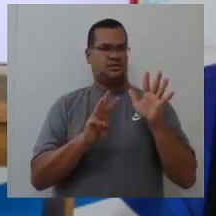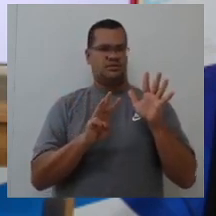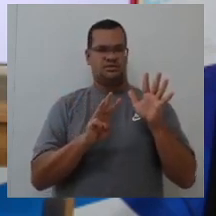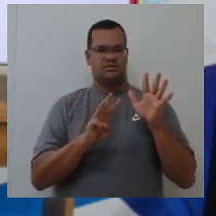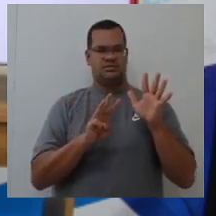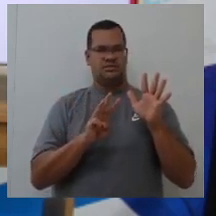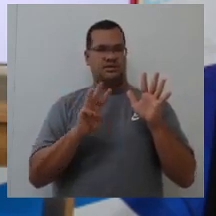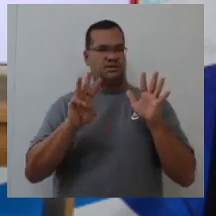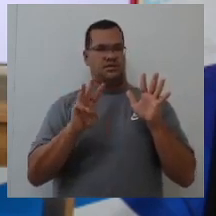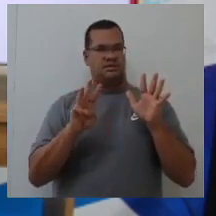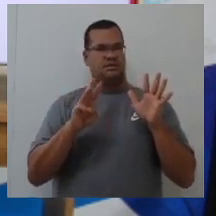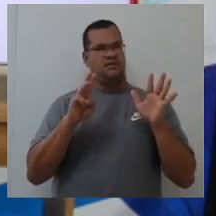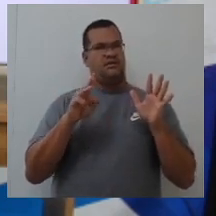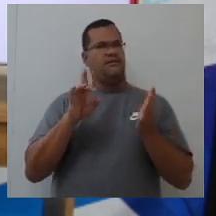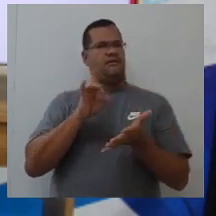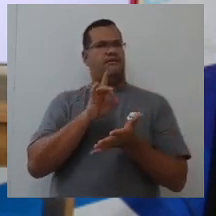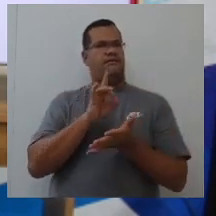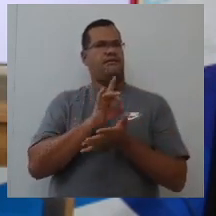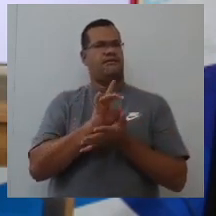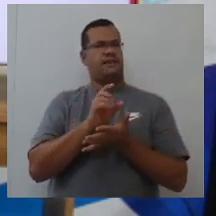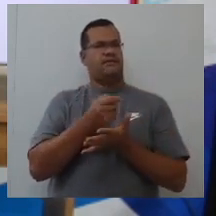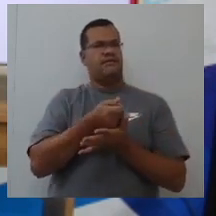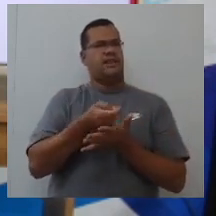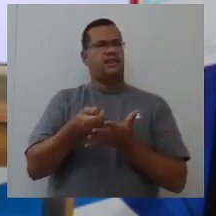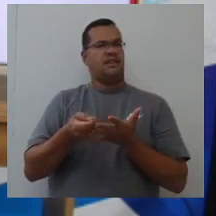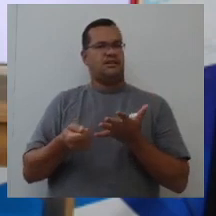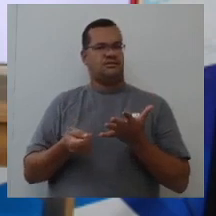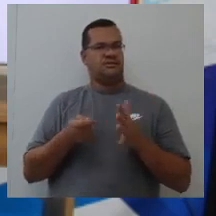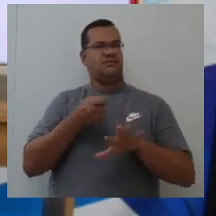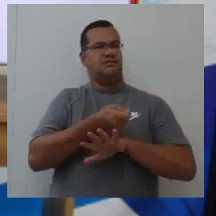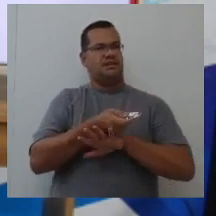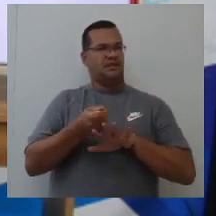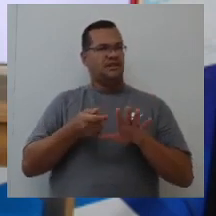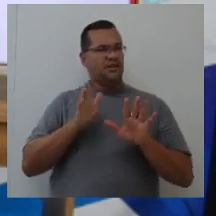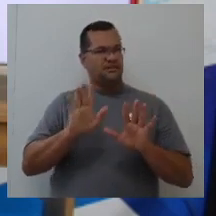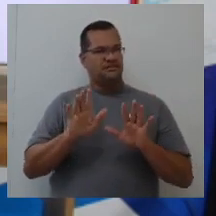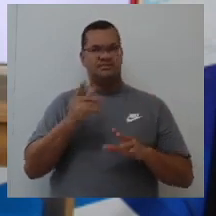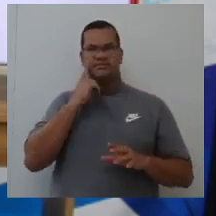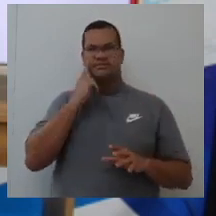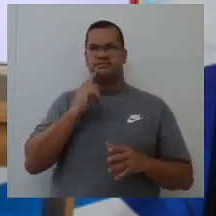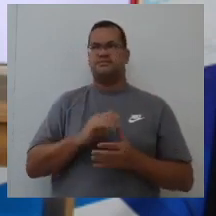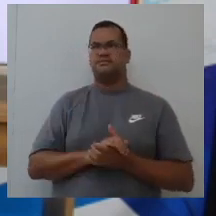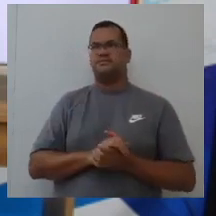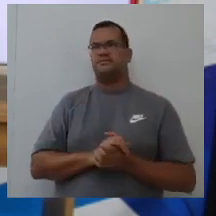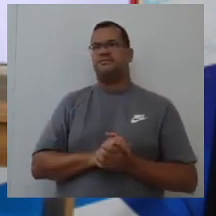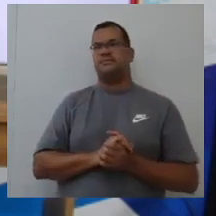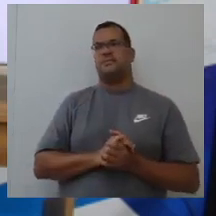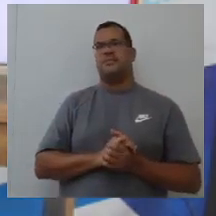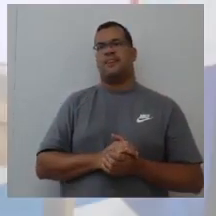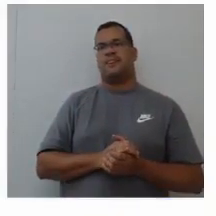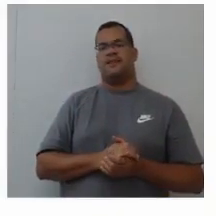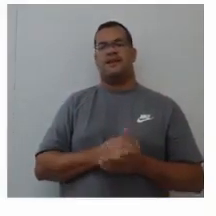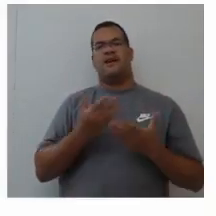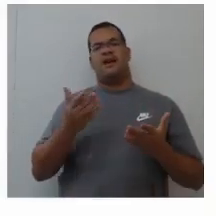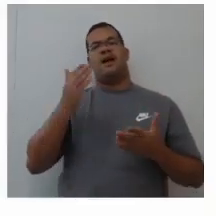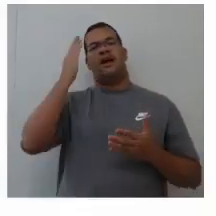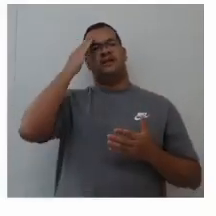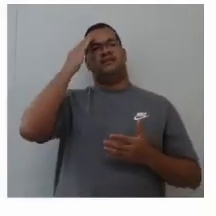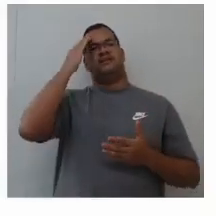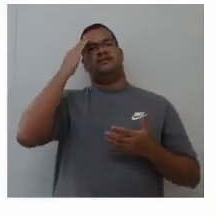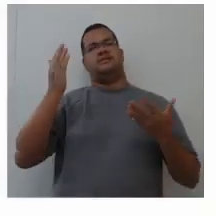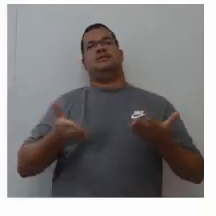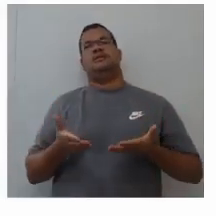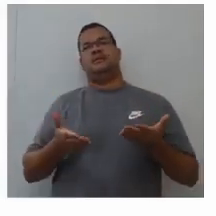Fake news, tá? Não é bem assim. Mas vê comigo aqui a ideia então. Olha só. Ah, cara, entendi